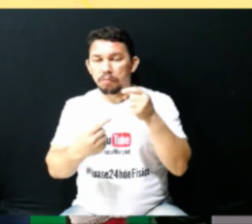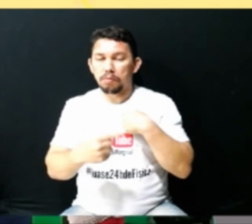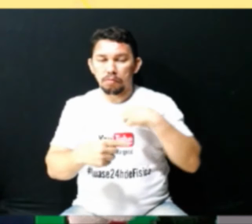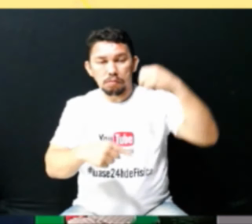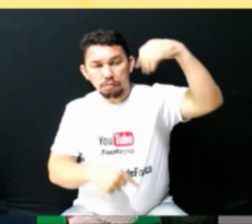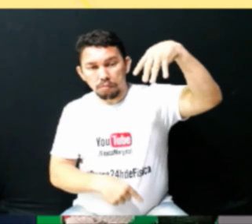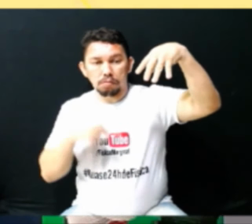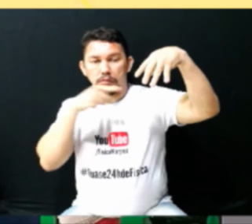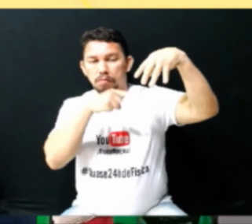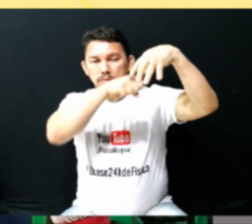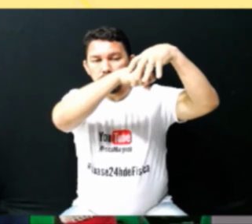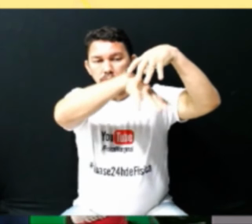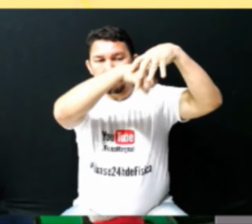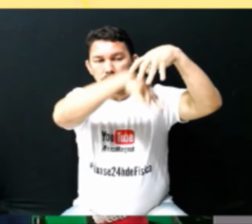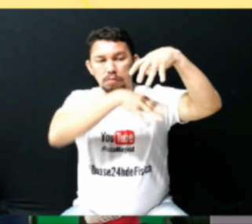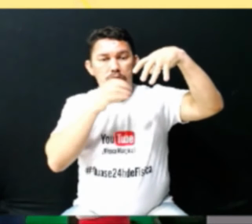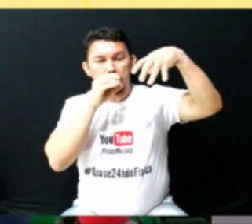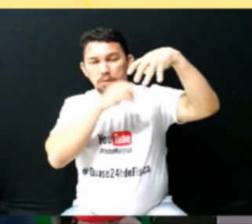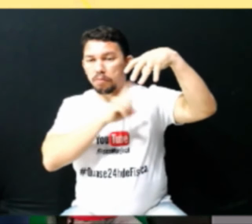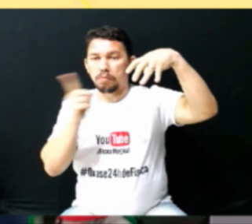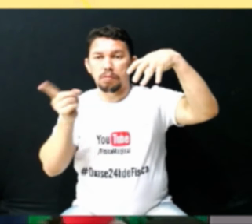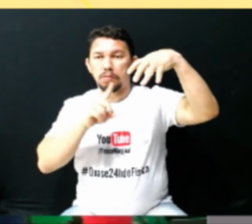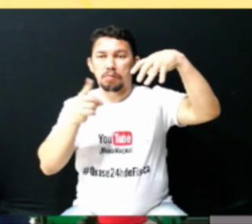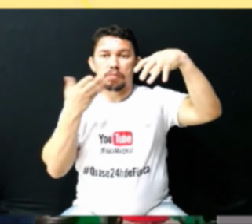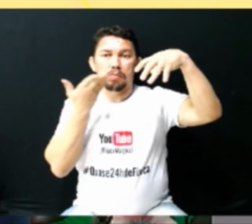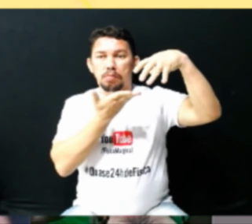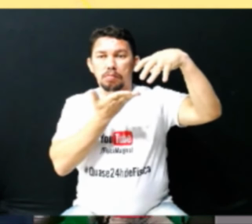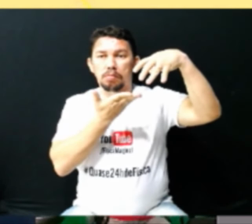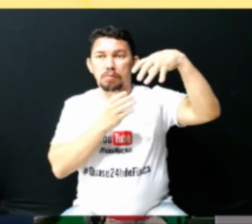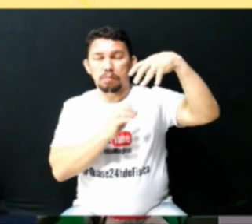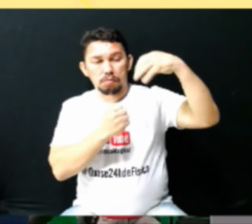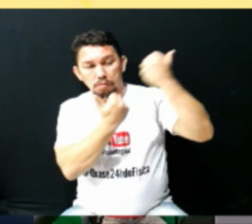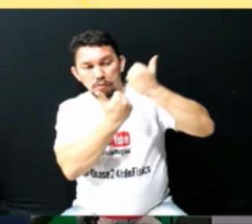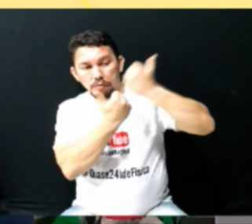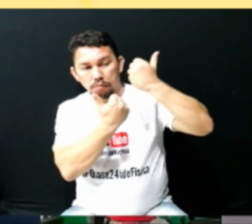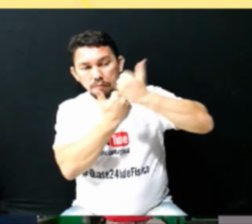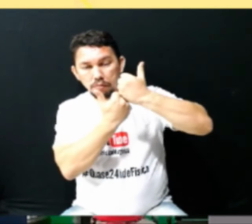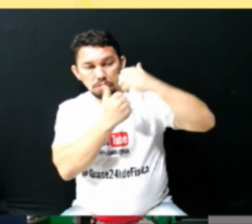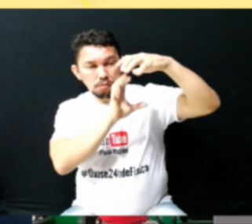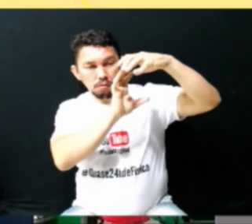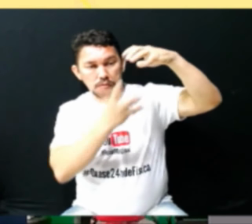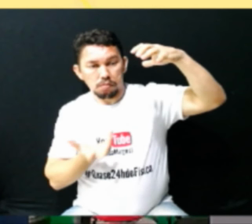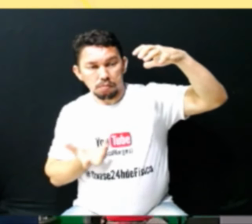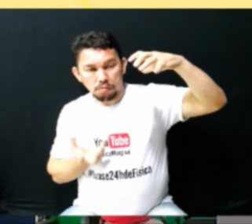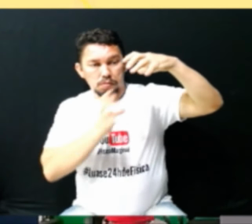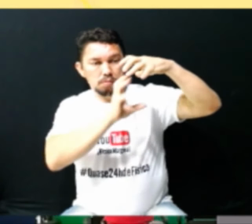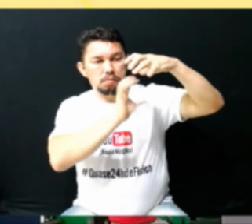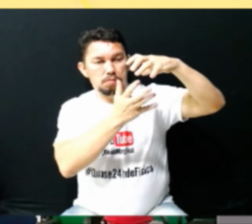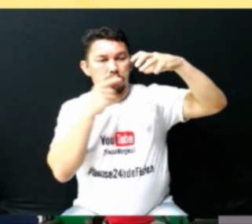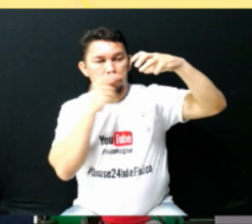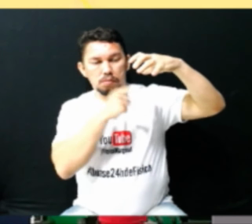emitir luz, não é aquecer. Então, se eu substituo a lâmpada por uma outra que vai